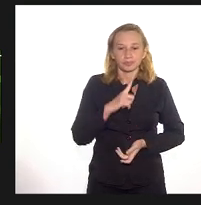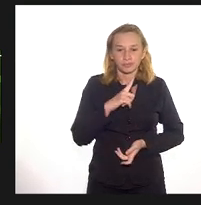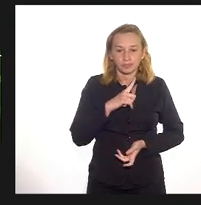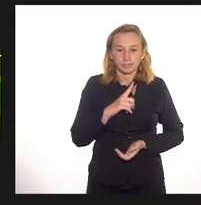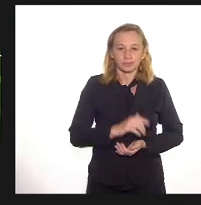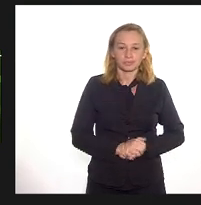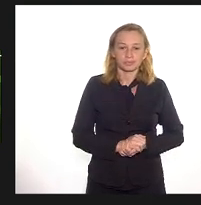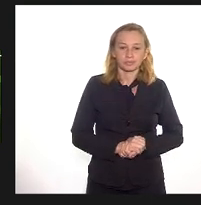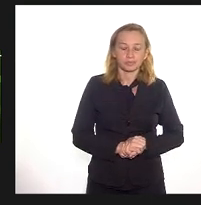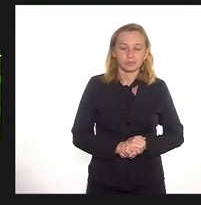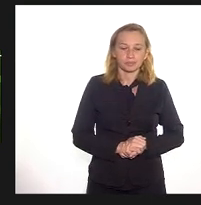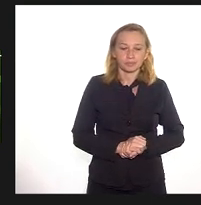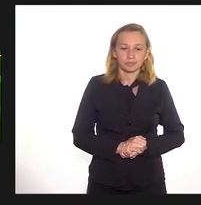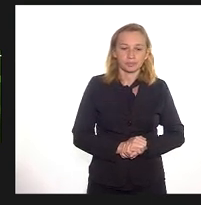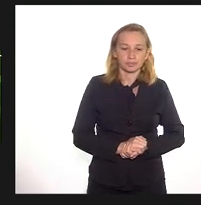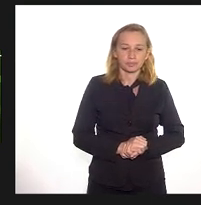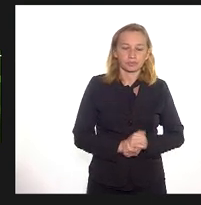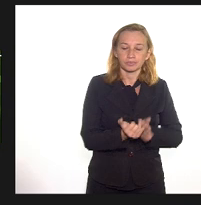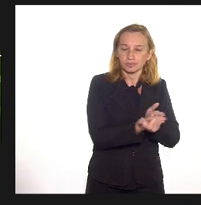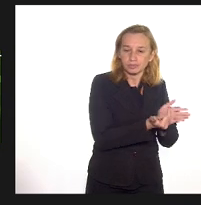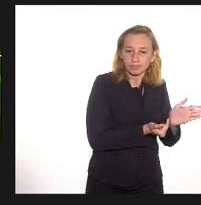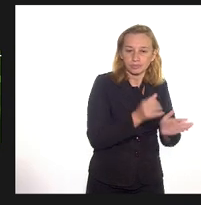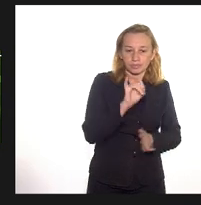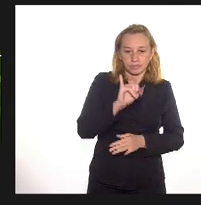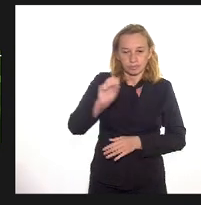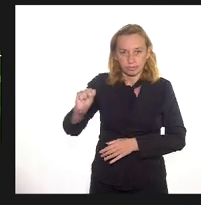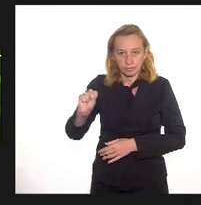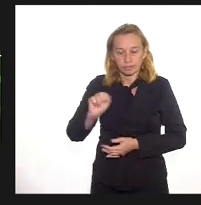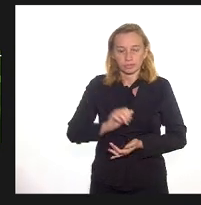um imposto, um ICMS,